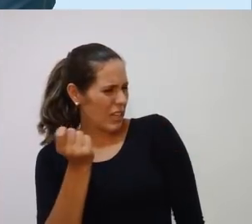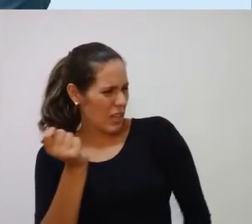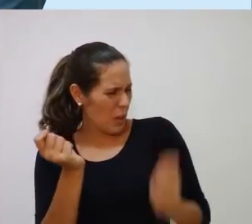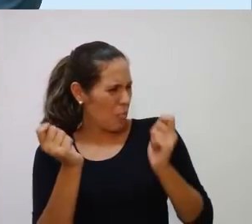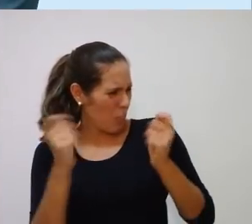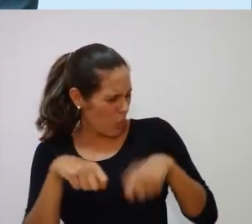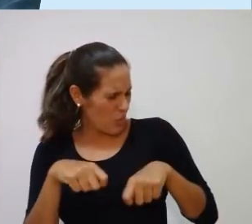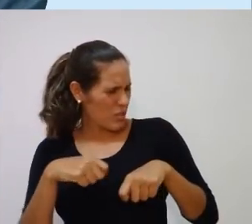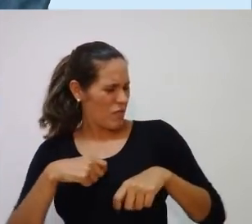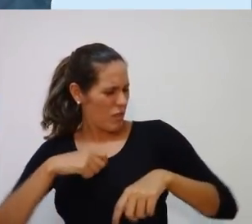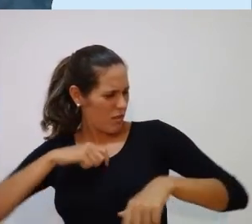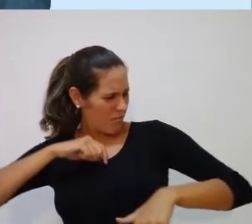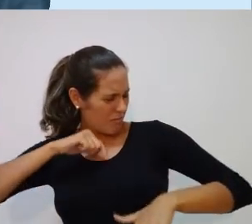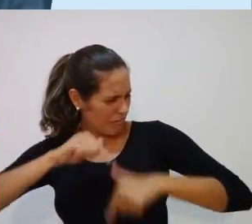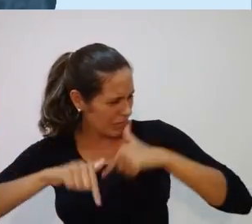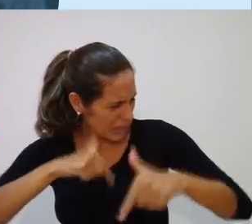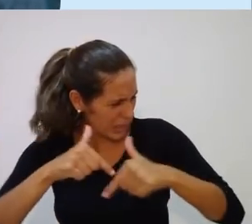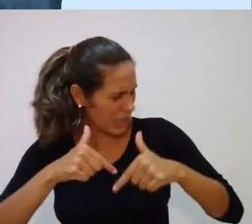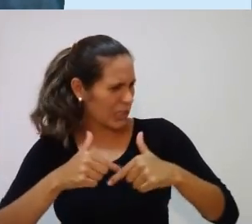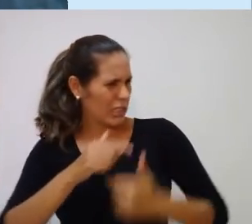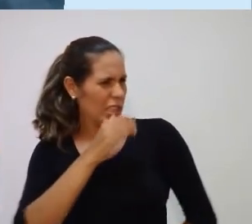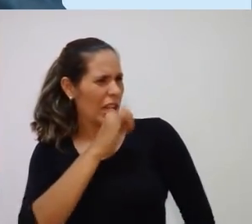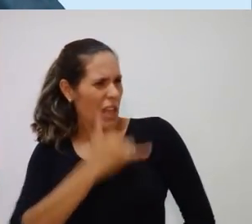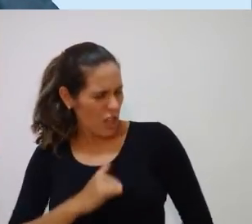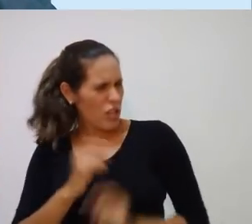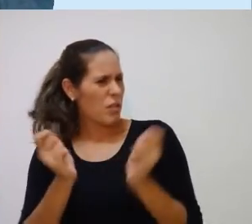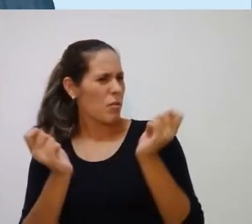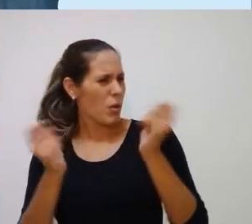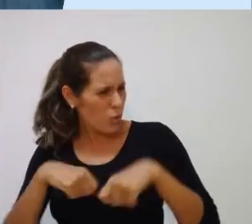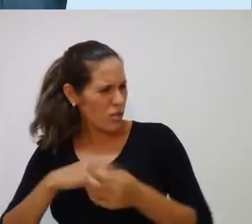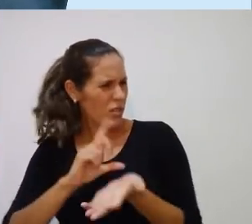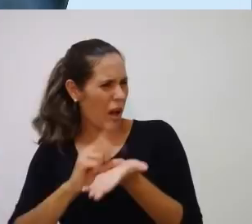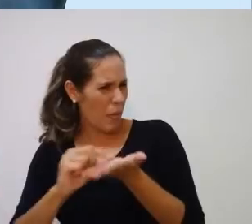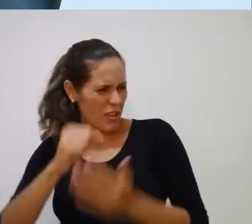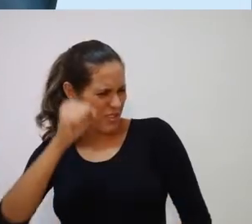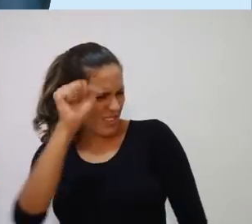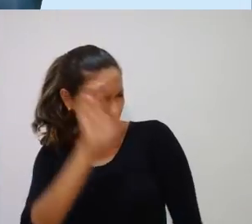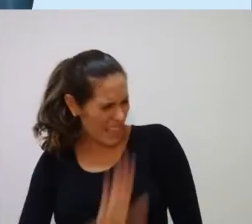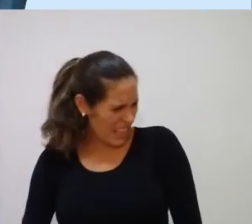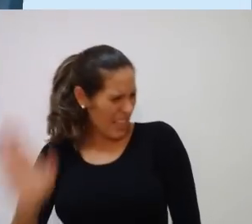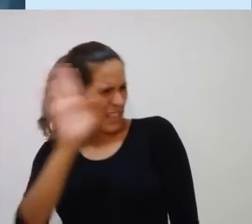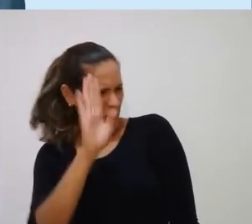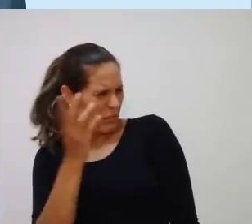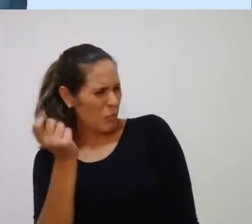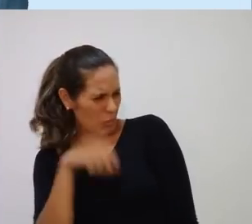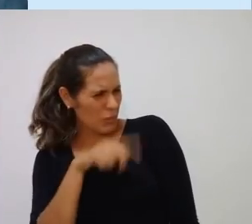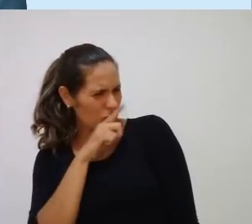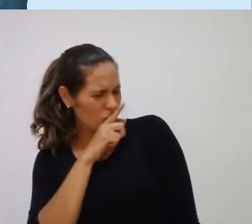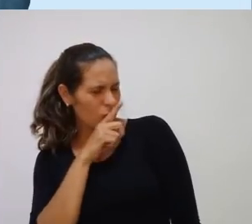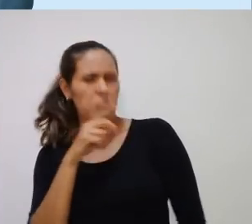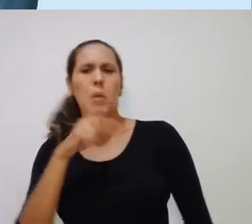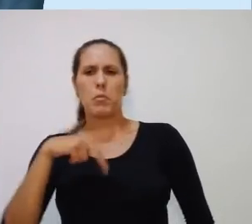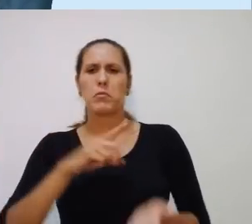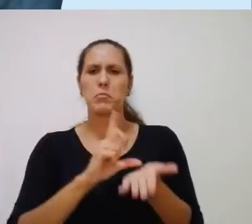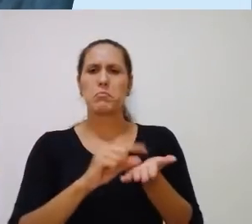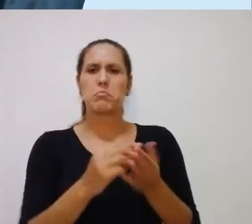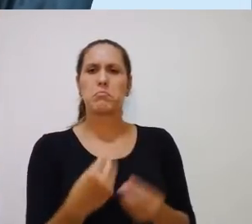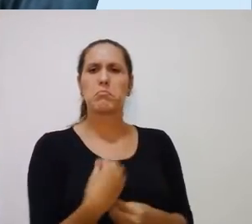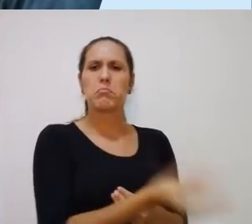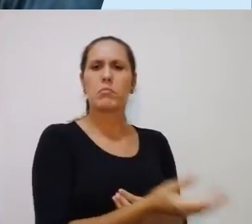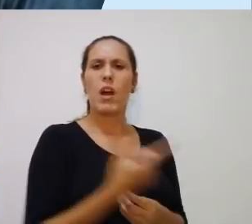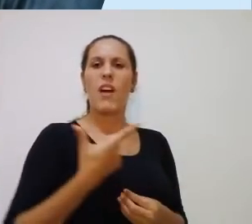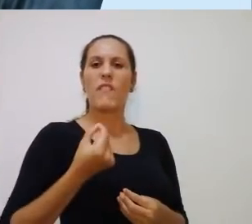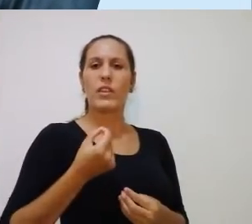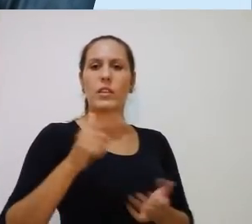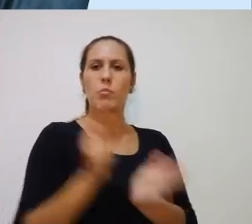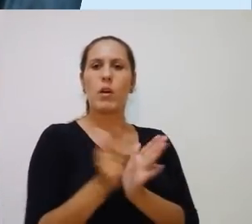ter energia para suportar a pesquisa a nível nacional, como essa pesquisa? Sim. Enfim, o professor entregou para ela um artigo com mais de